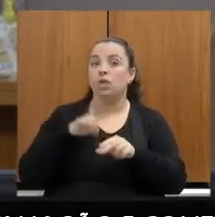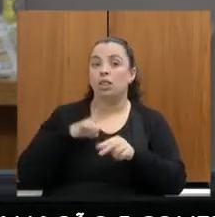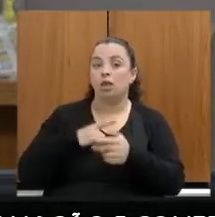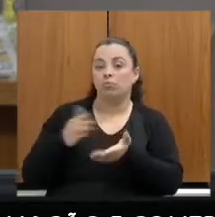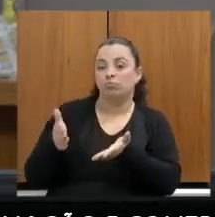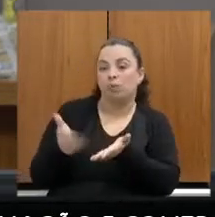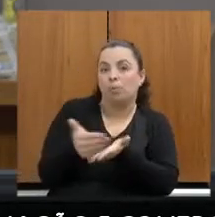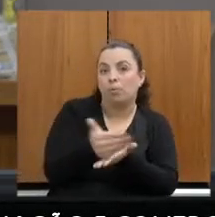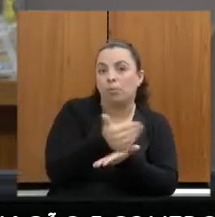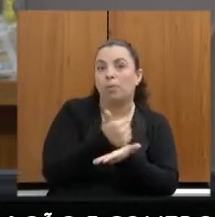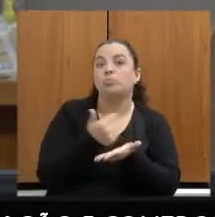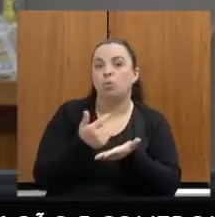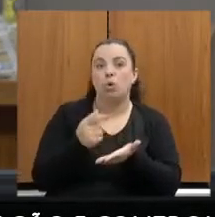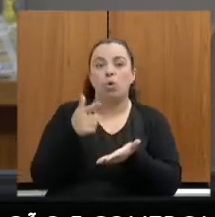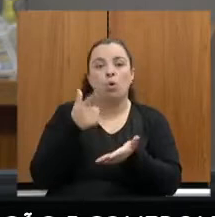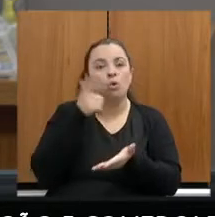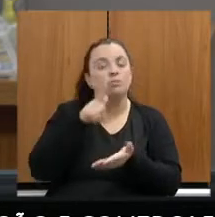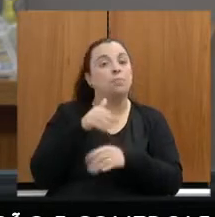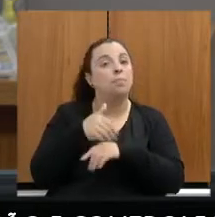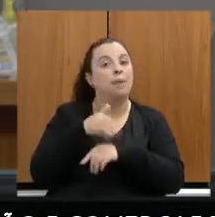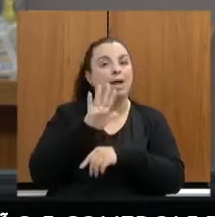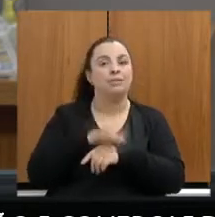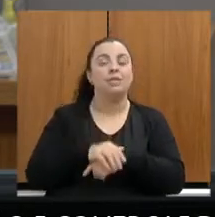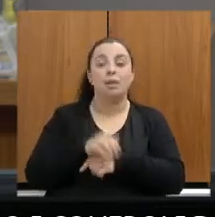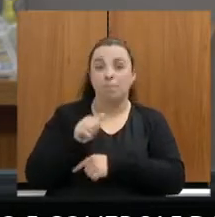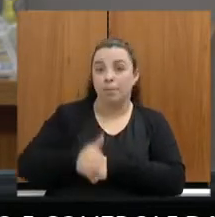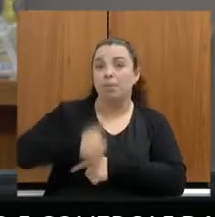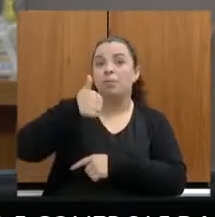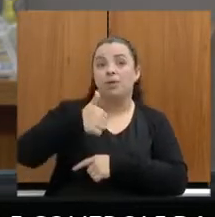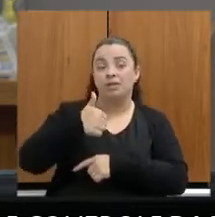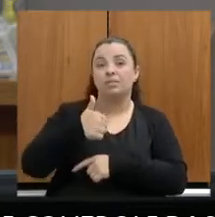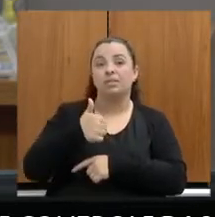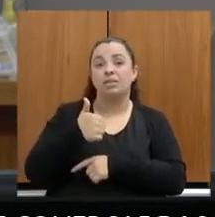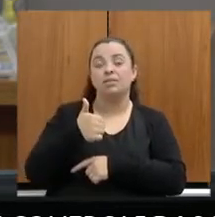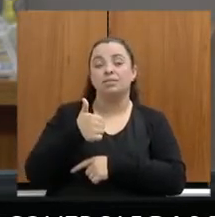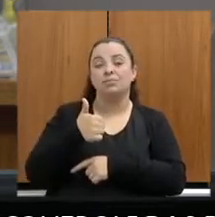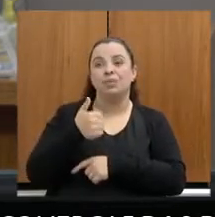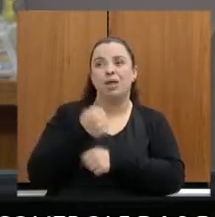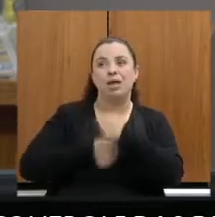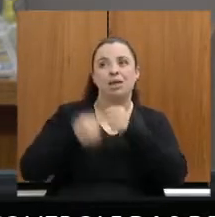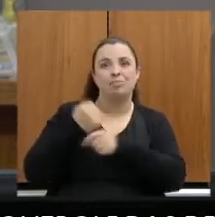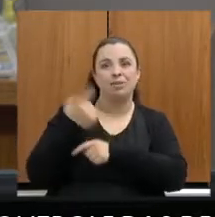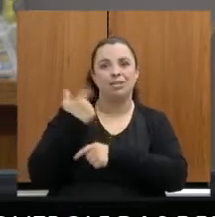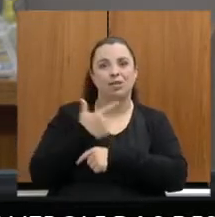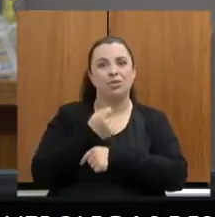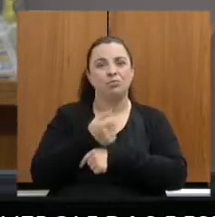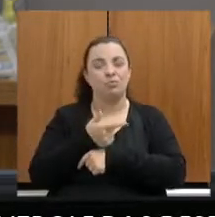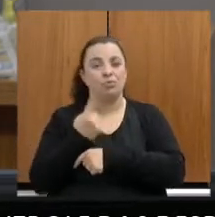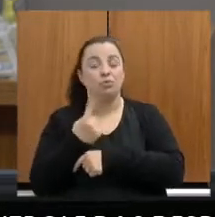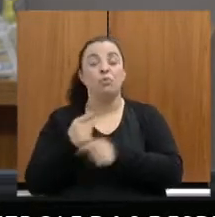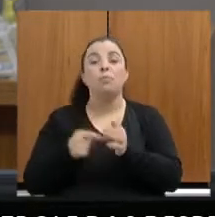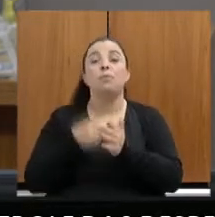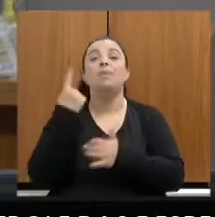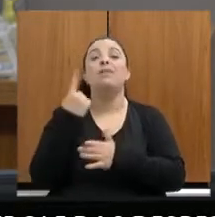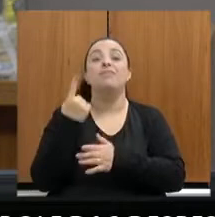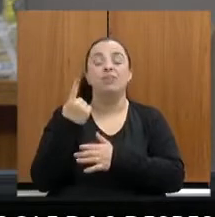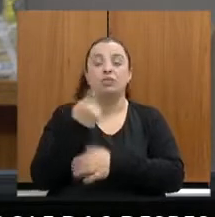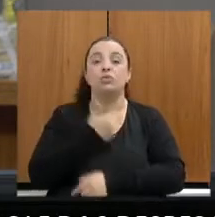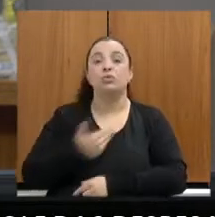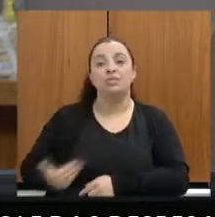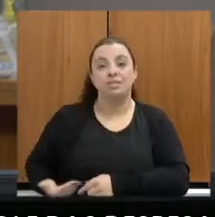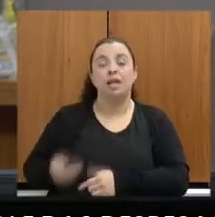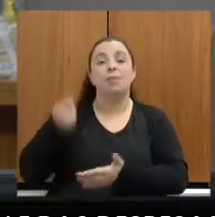pela primeira vez a gente pagou em 2021 pela primeira vez na história do Estado de Minas Gerais pagamos